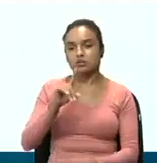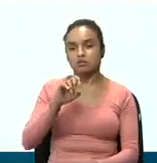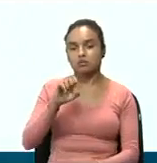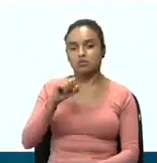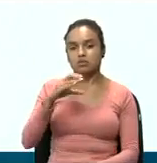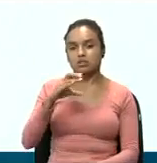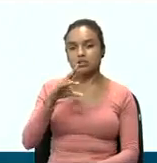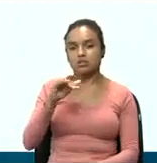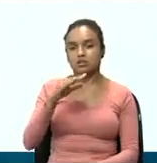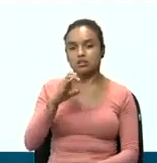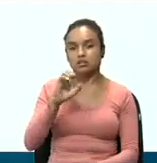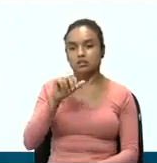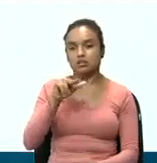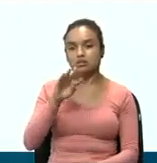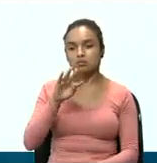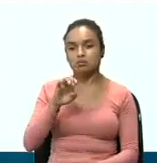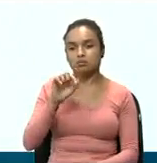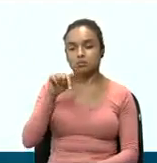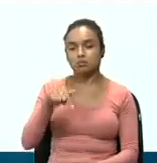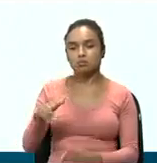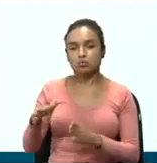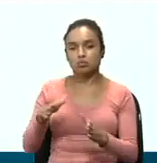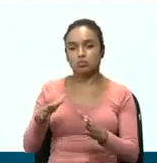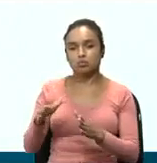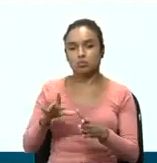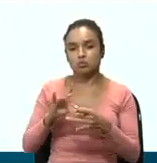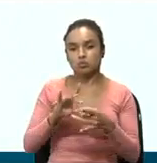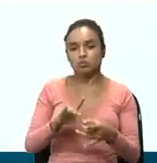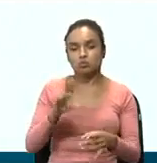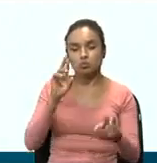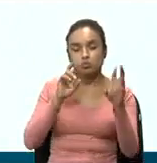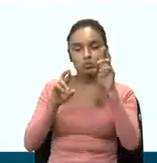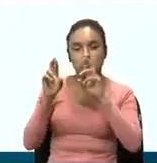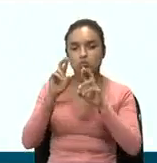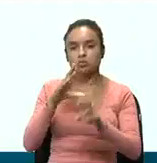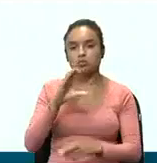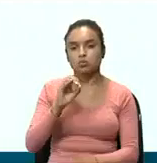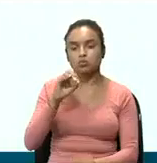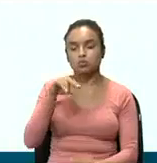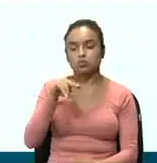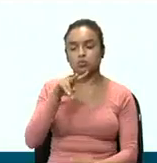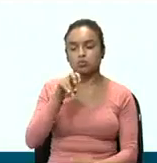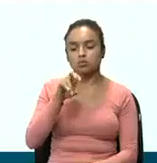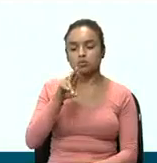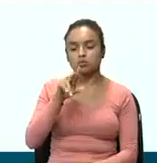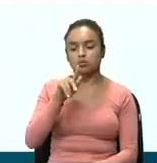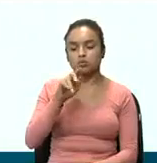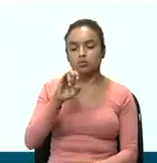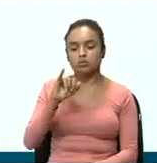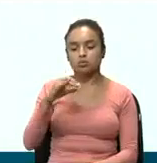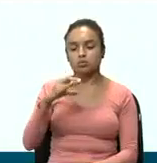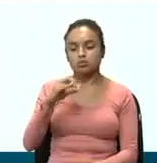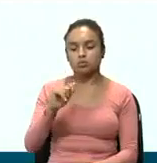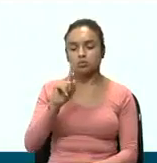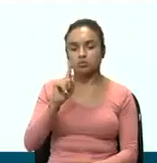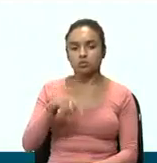decrescente. E o segundo, que vai verificar a convergência, é o limite